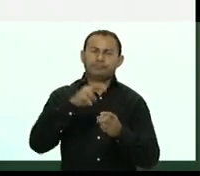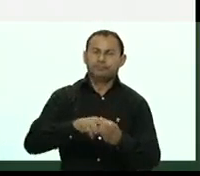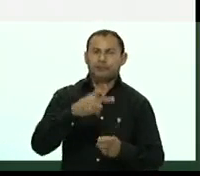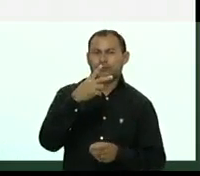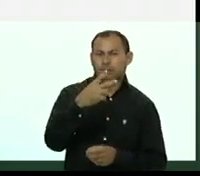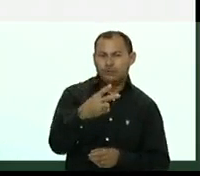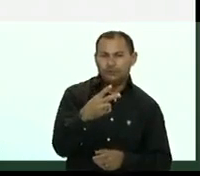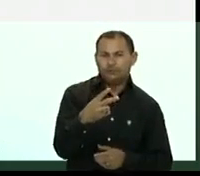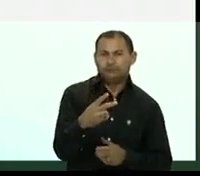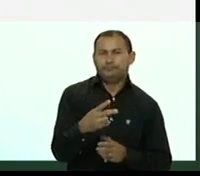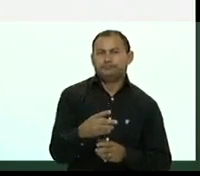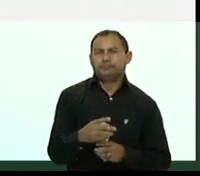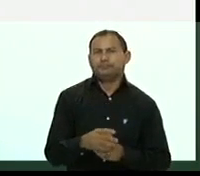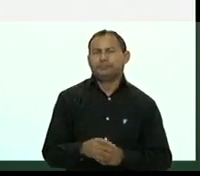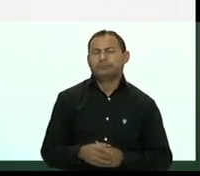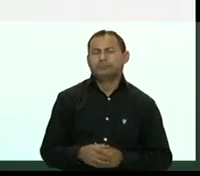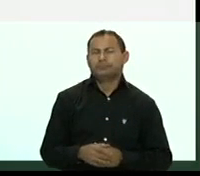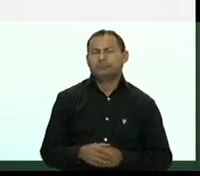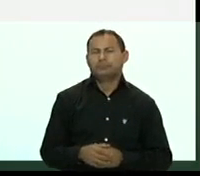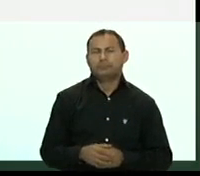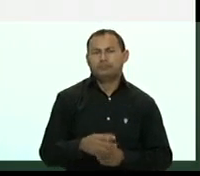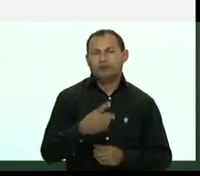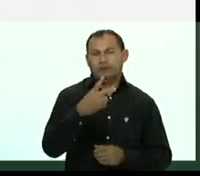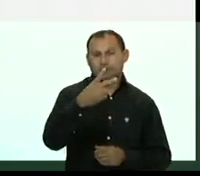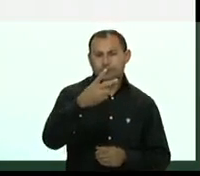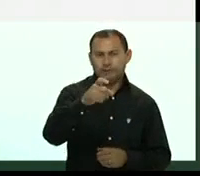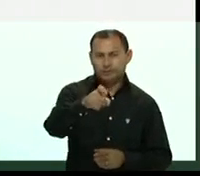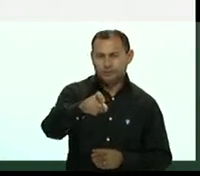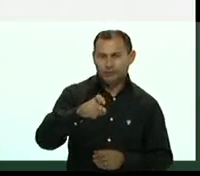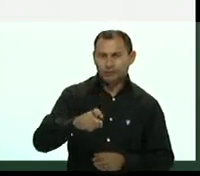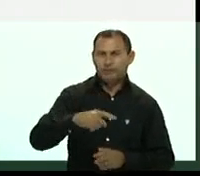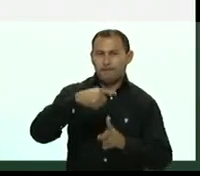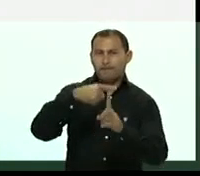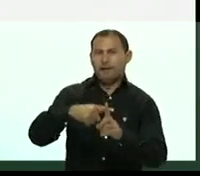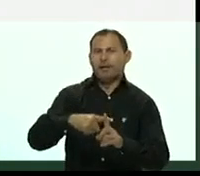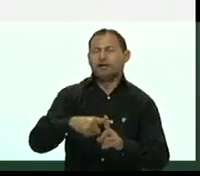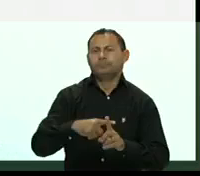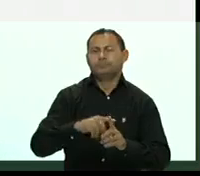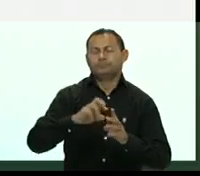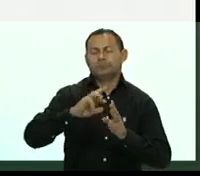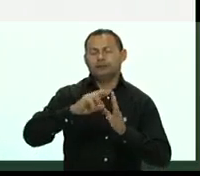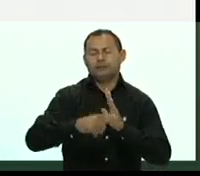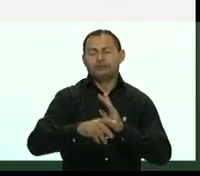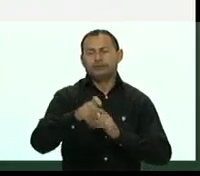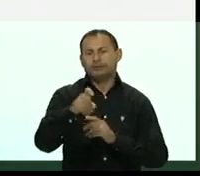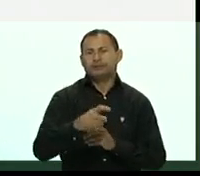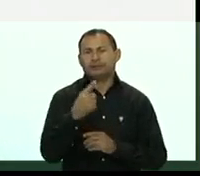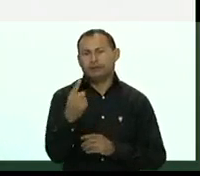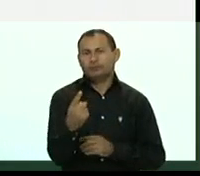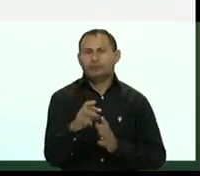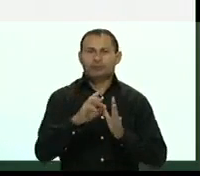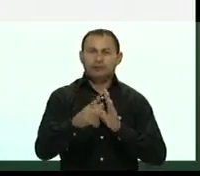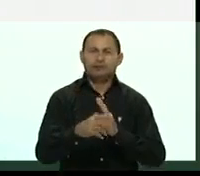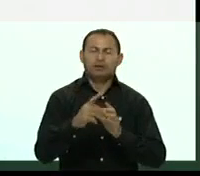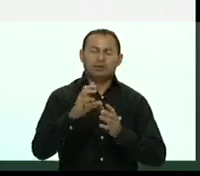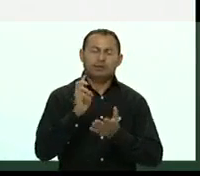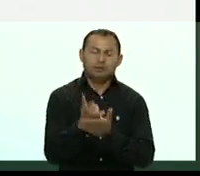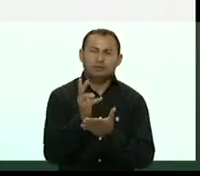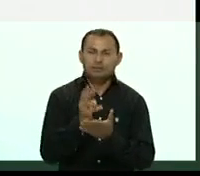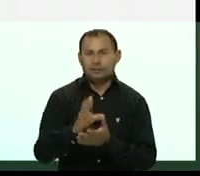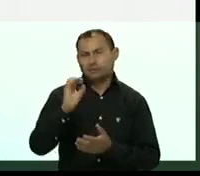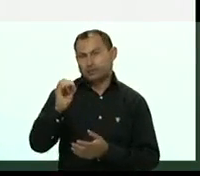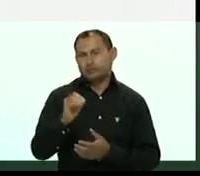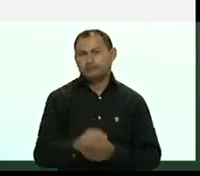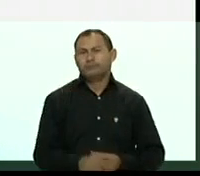ficar 2, arrumando aqui, x mais derivada do x, 1, e a derivada da constante, que é